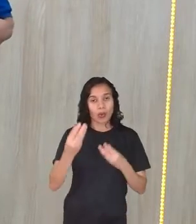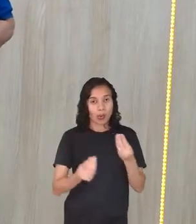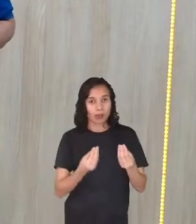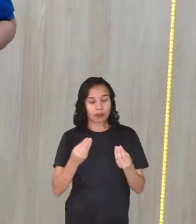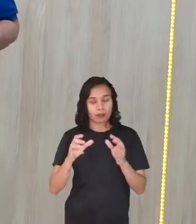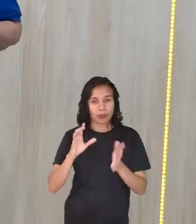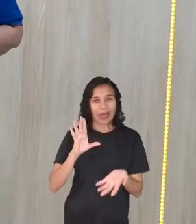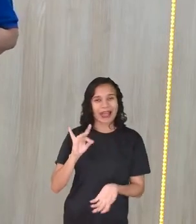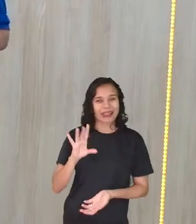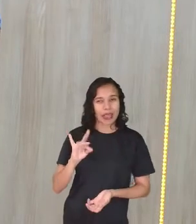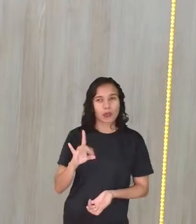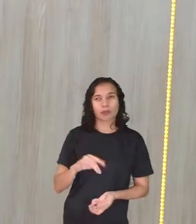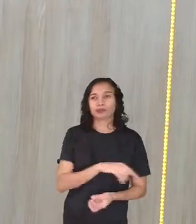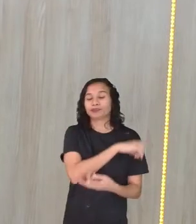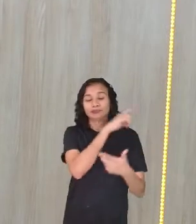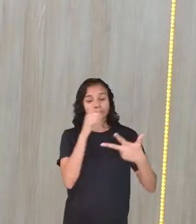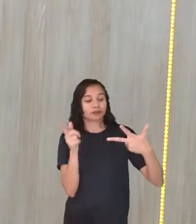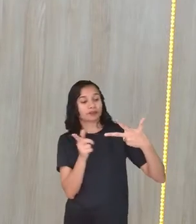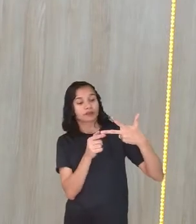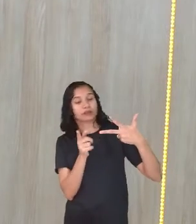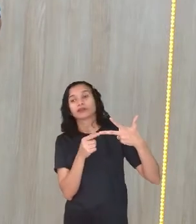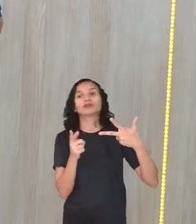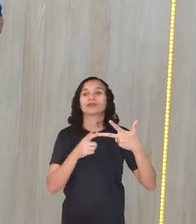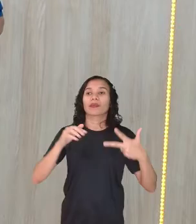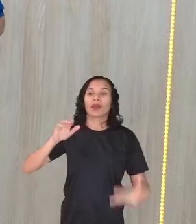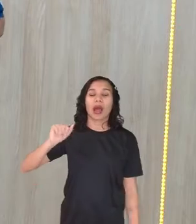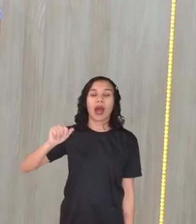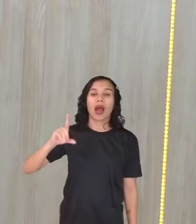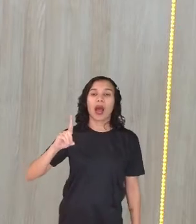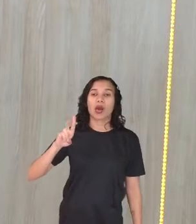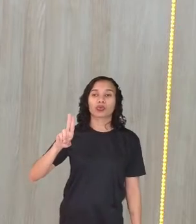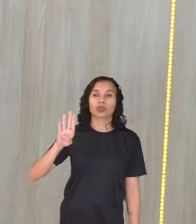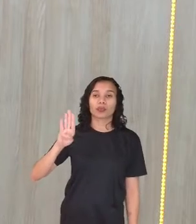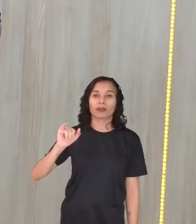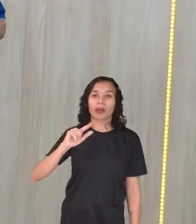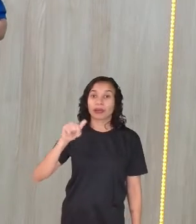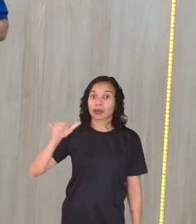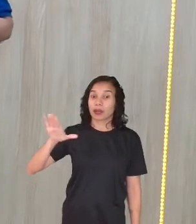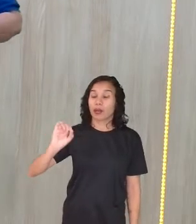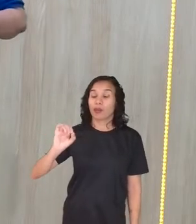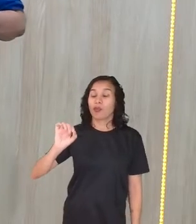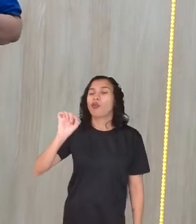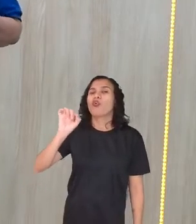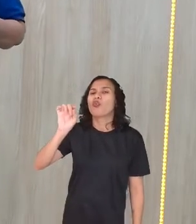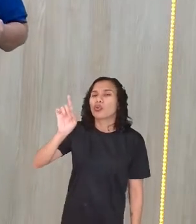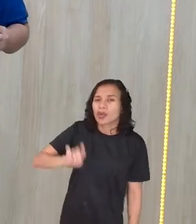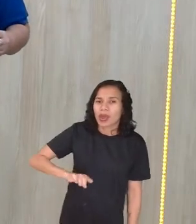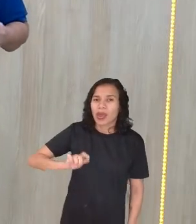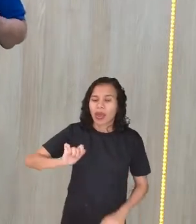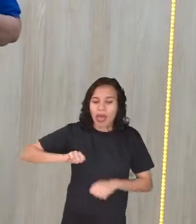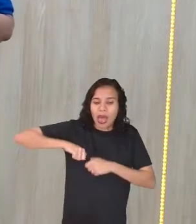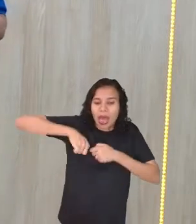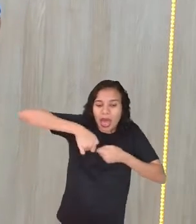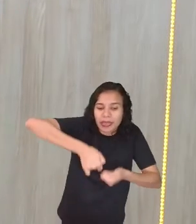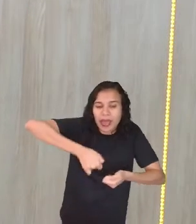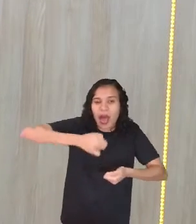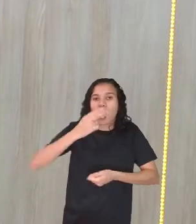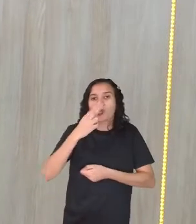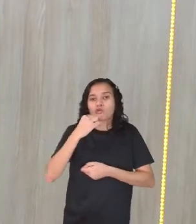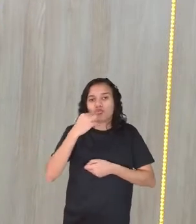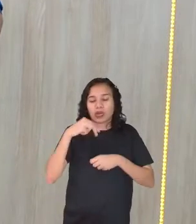está seco. A outra é a questão da adubação, né? O que é adubar? Adubar é devolver para o solo, é dar para o